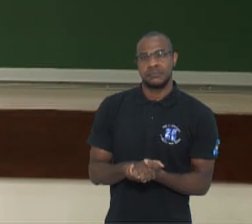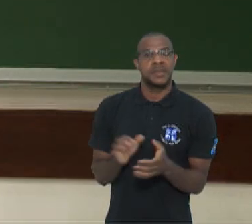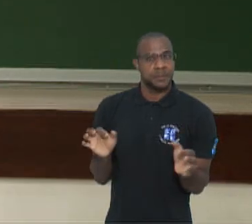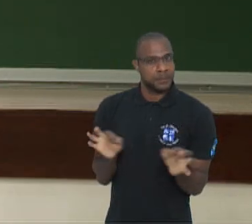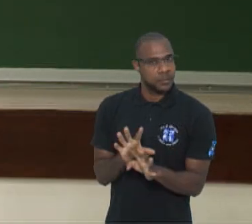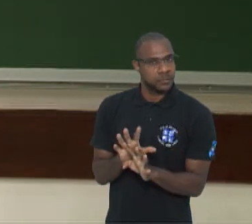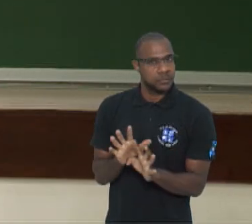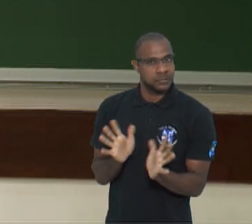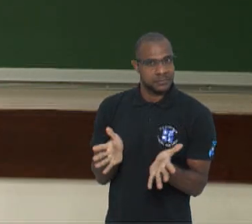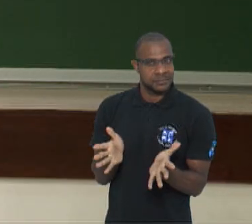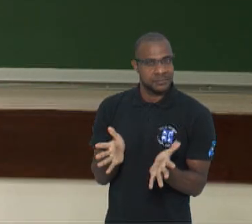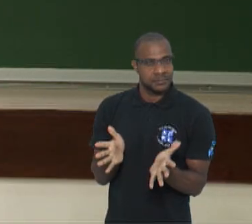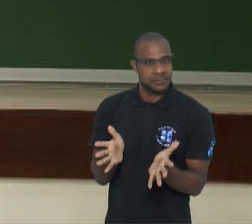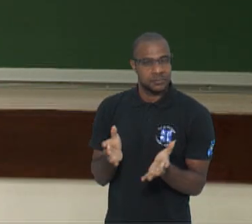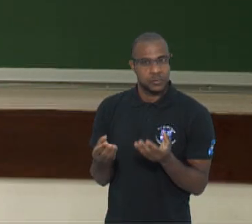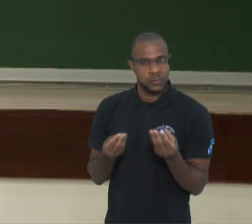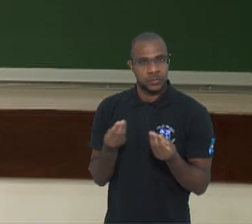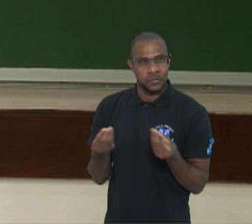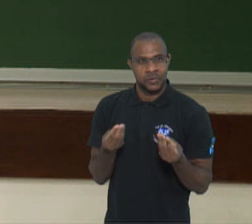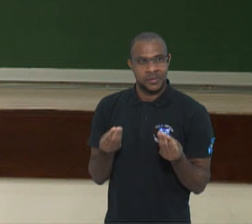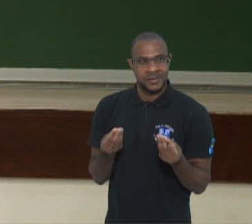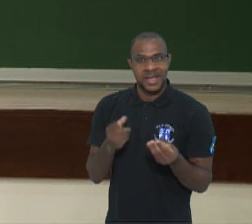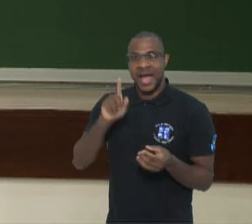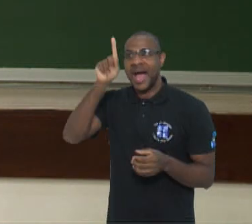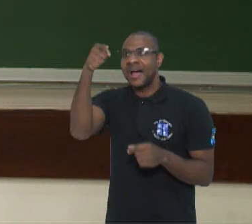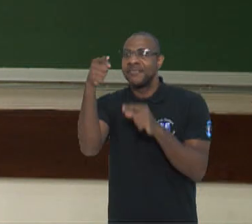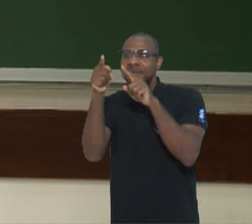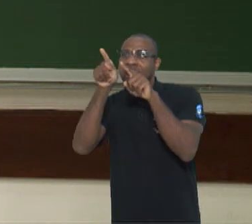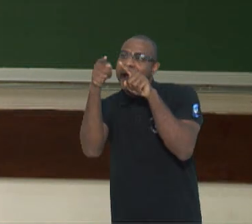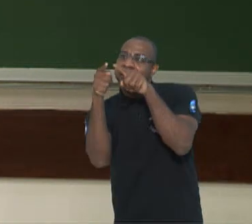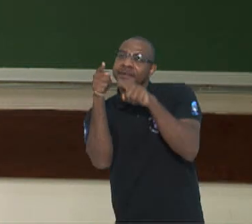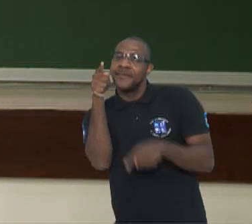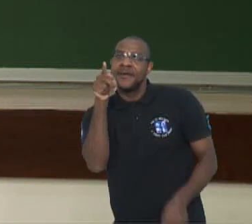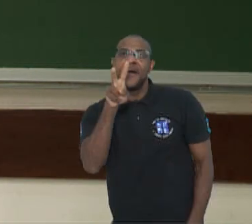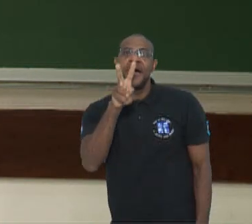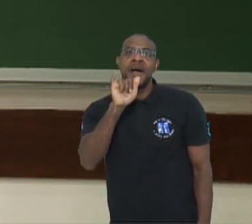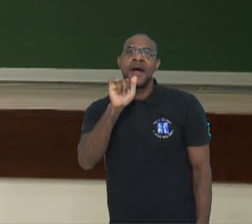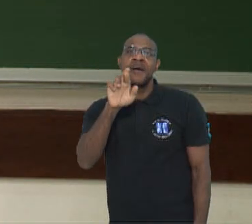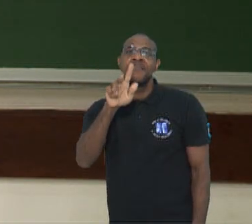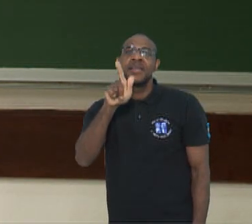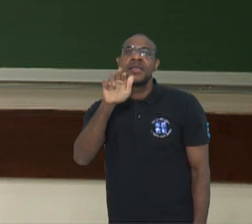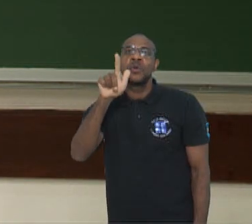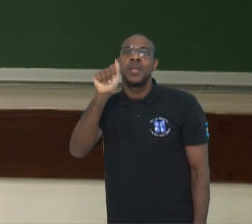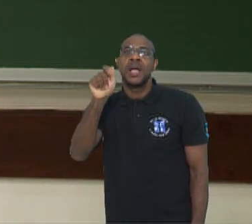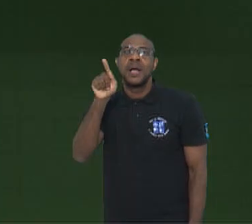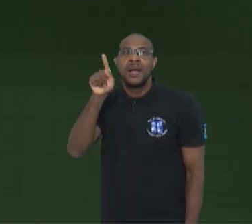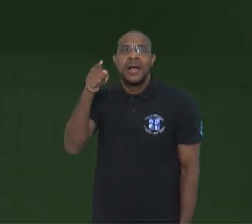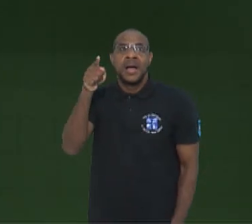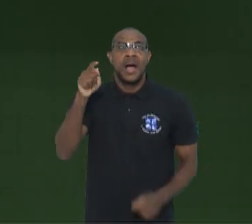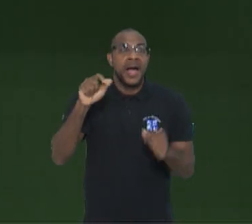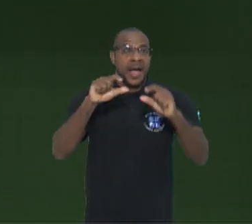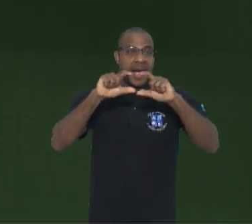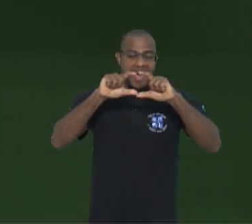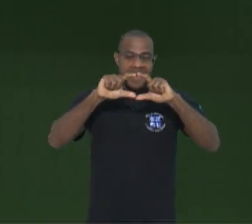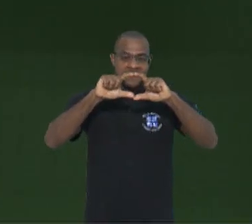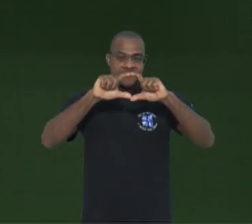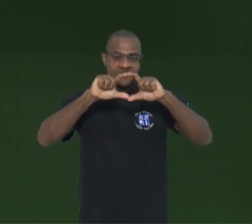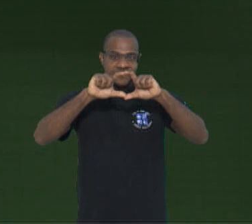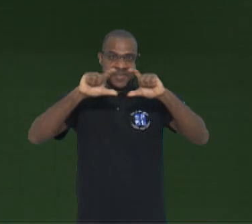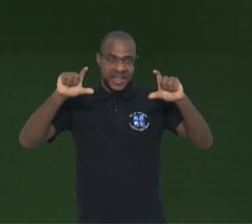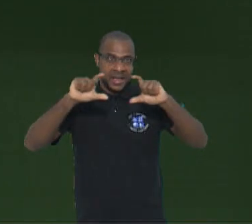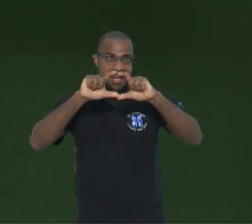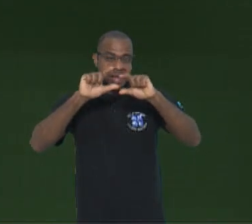Pronto, gente. E aí, como é que está a vírgula aí? Então, olha lá. A frase na ordem direta, quando eu